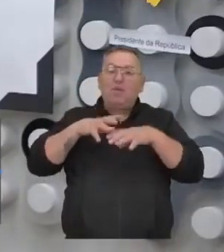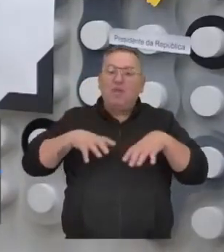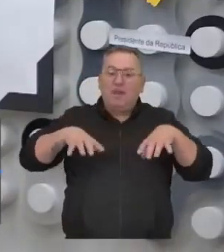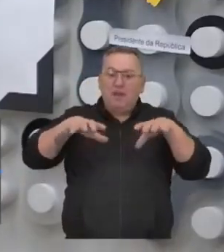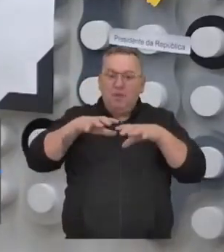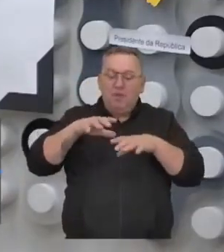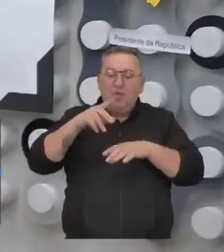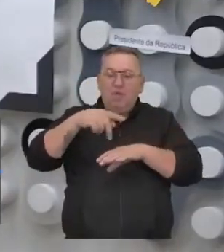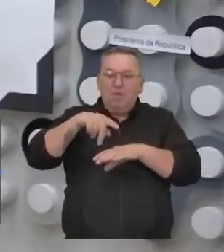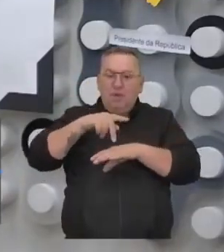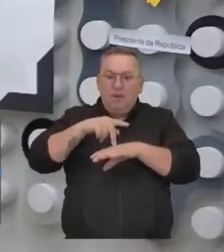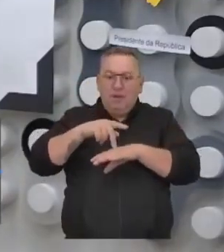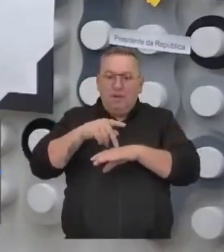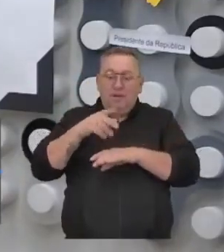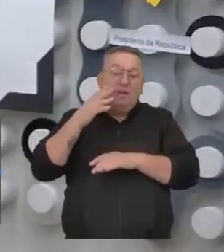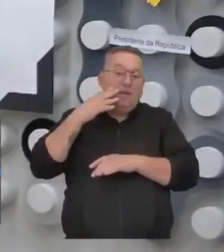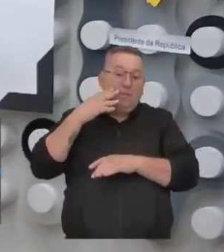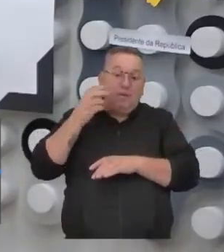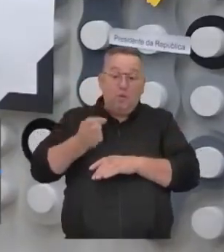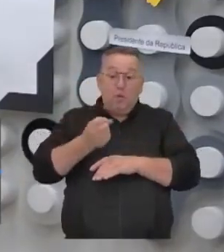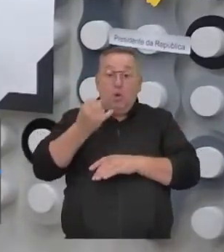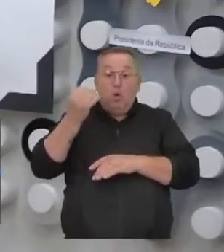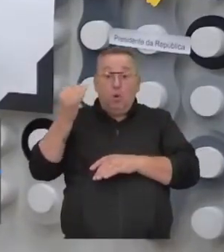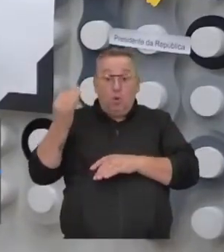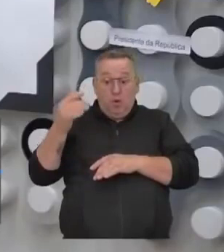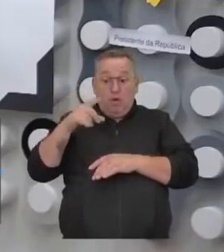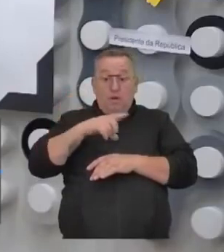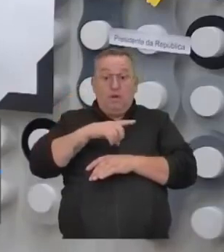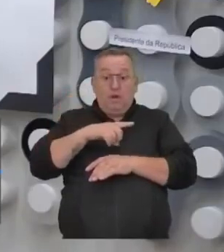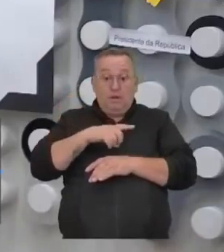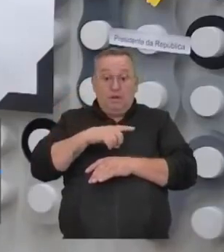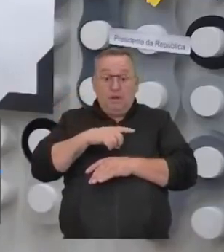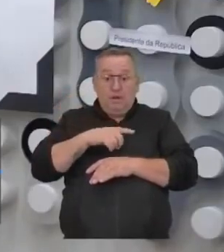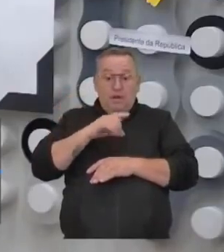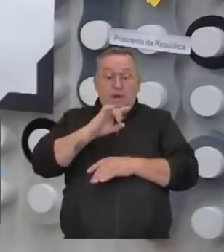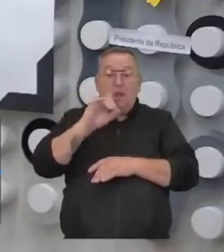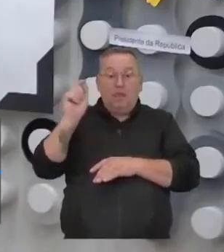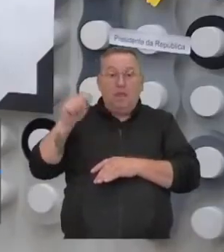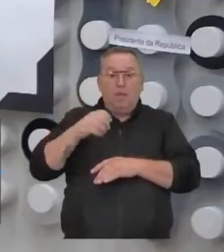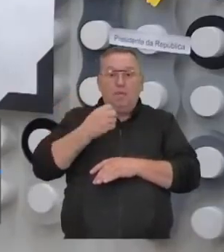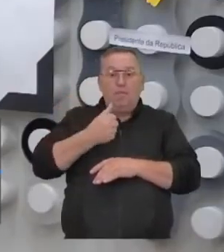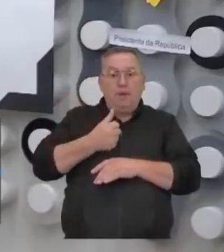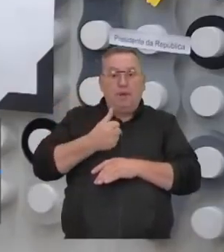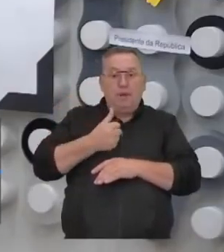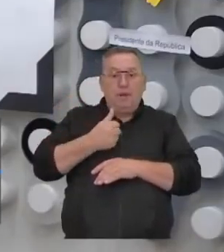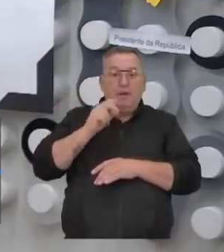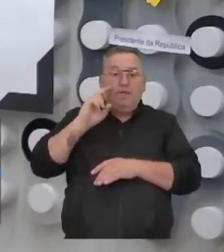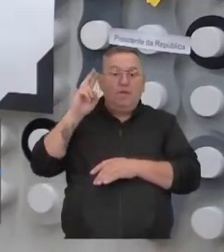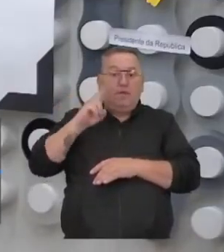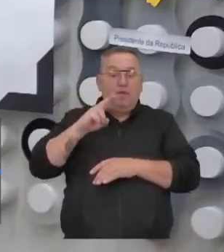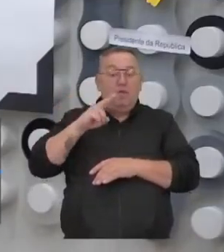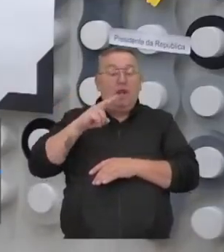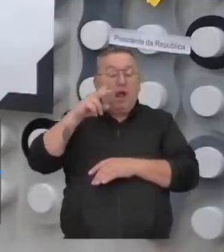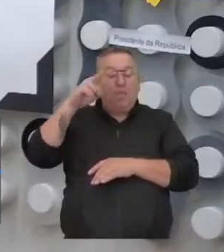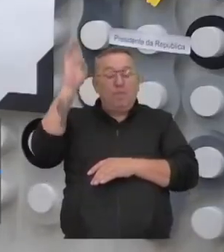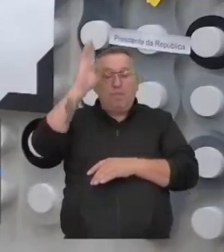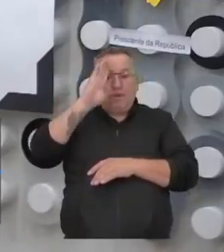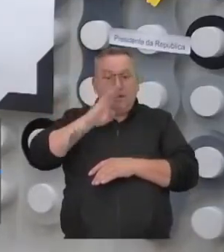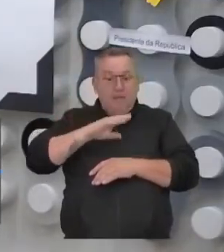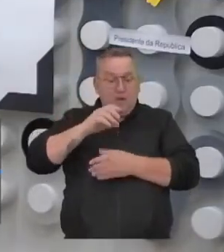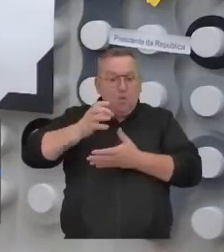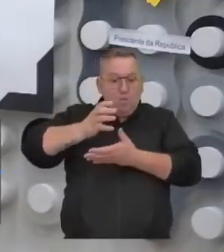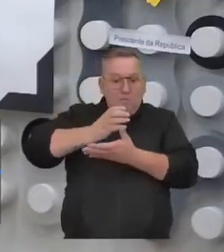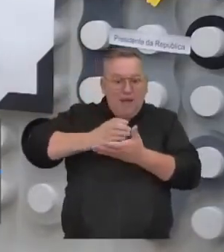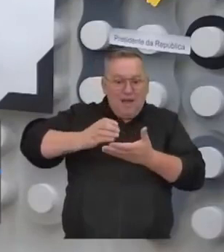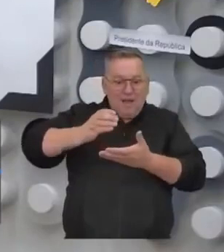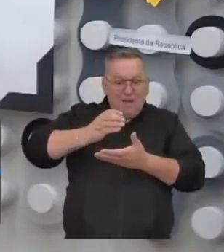país, sabendo quantos quadrados de 1 quilômetro por 1 quilômetro cabe dentro do mapa. Se você olhar o mapa do Brasil, imagine ele tudo